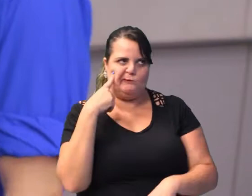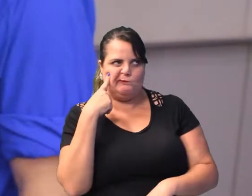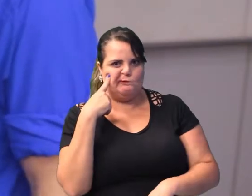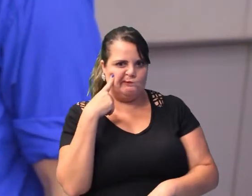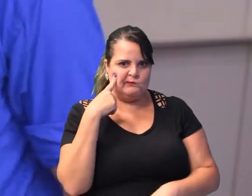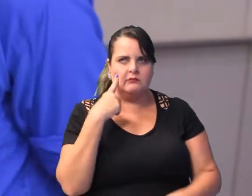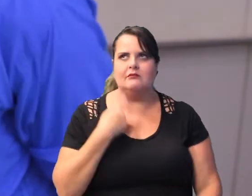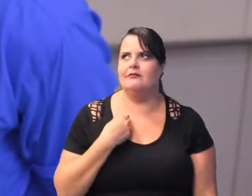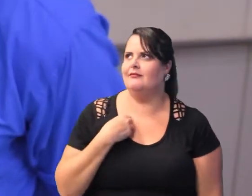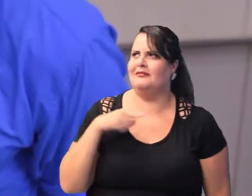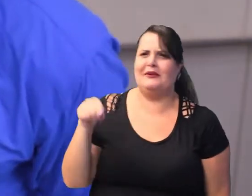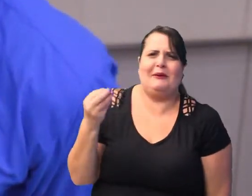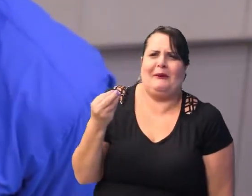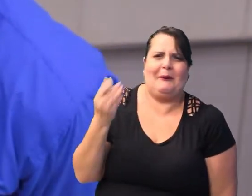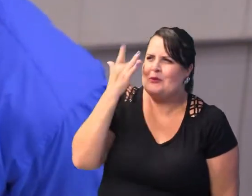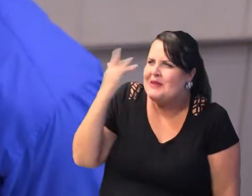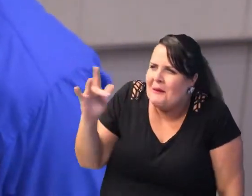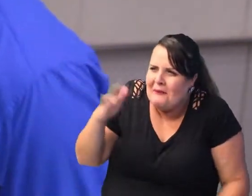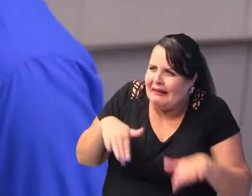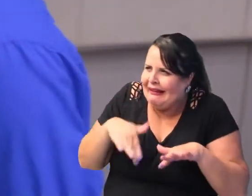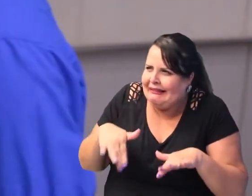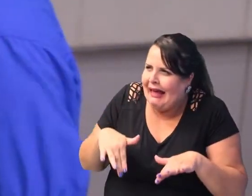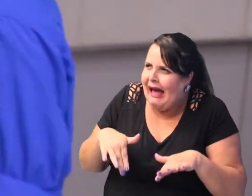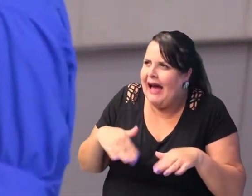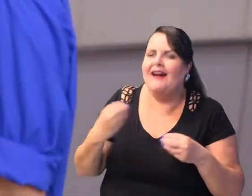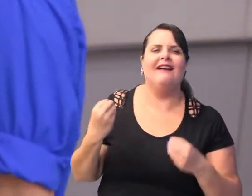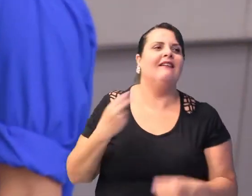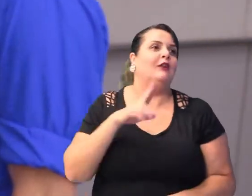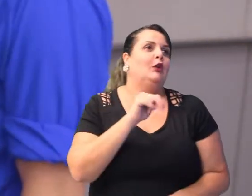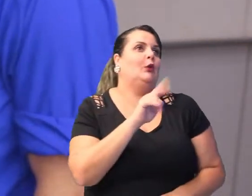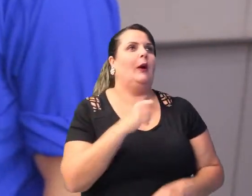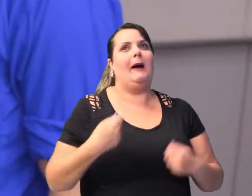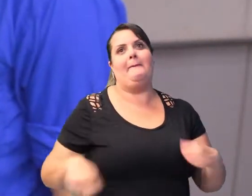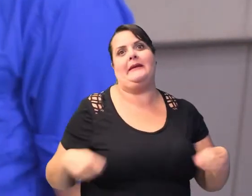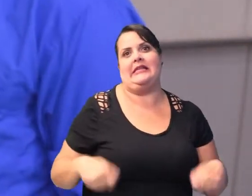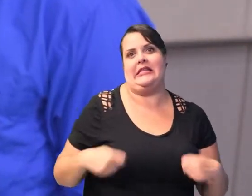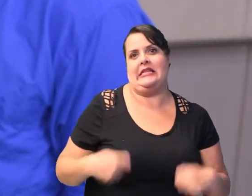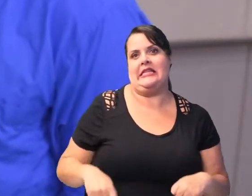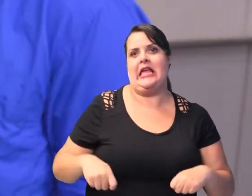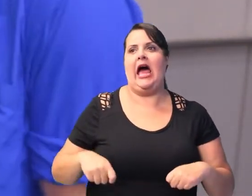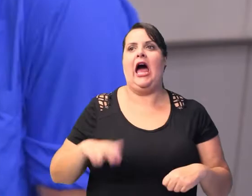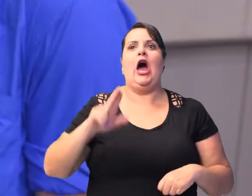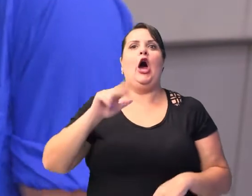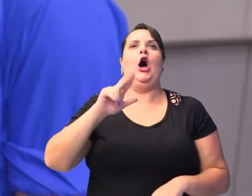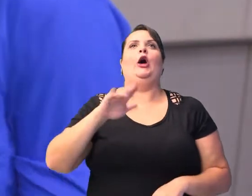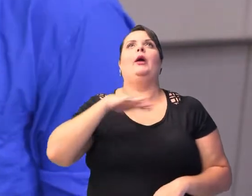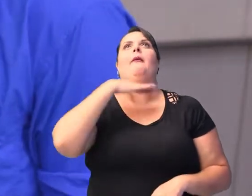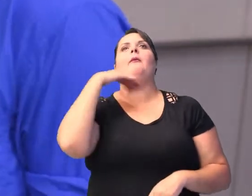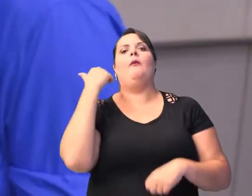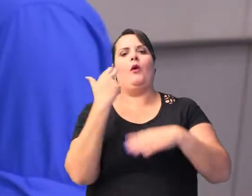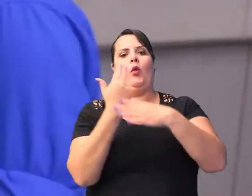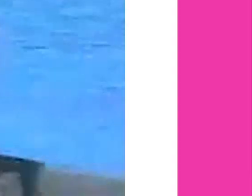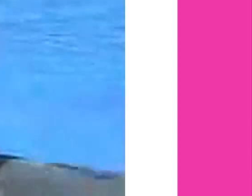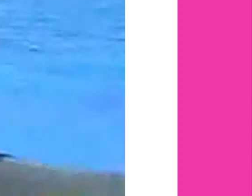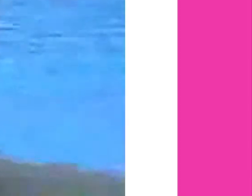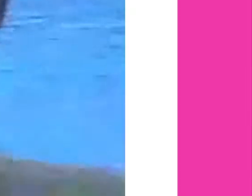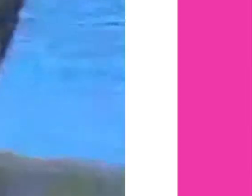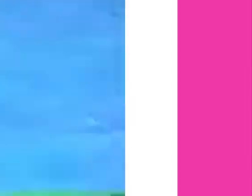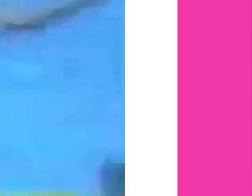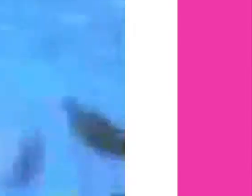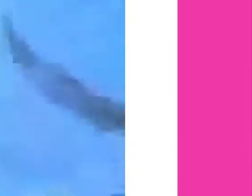sai bem sabe não sei porque eu ficava a menos